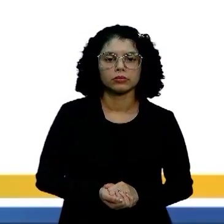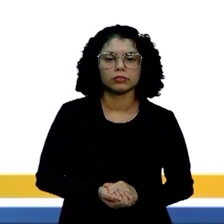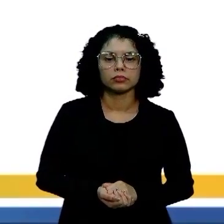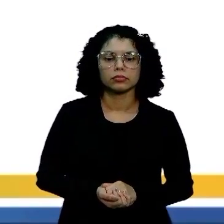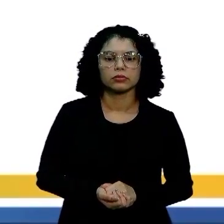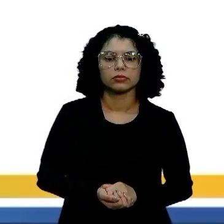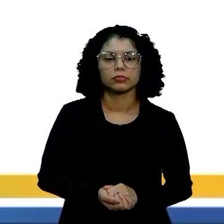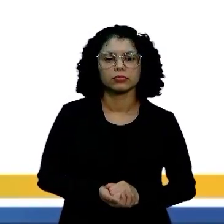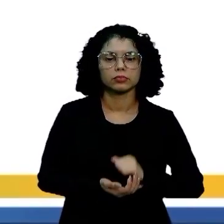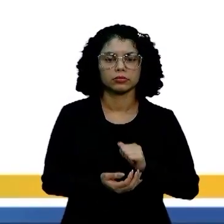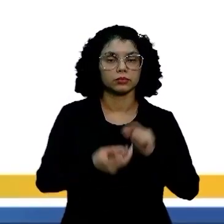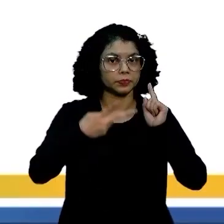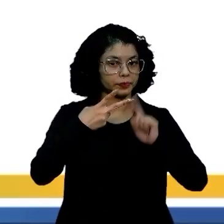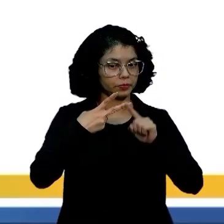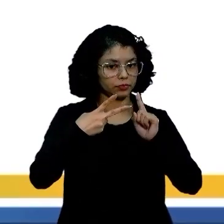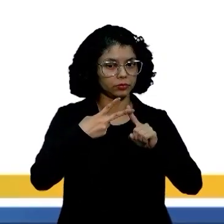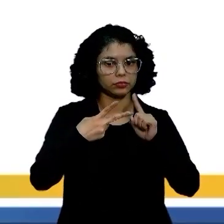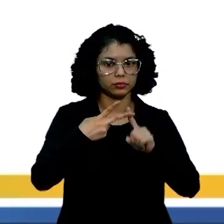E o